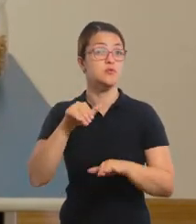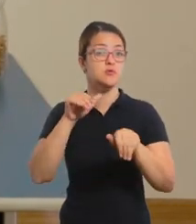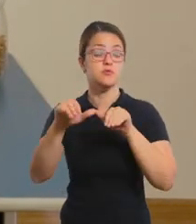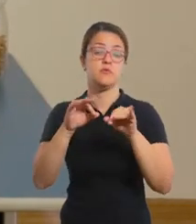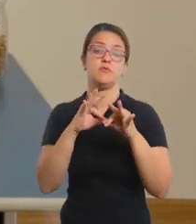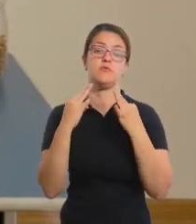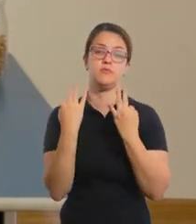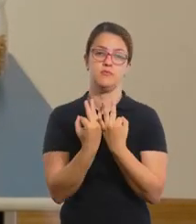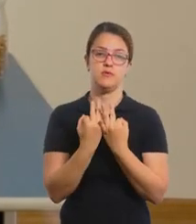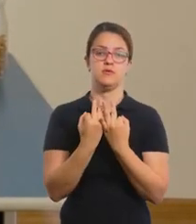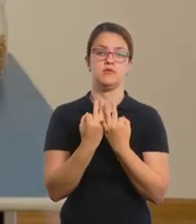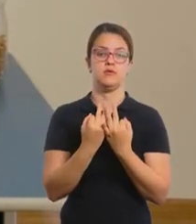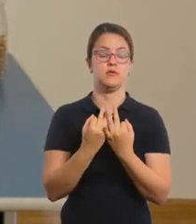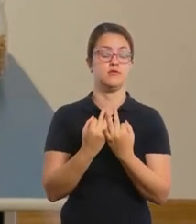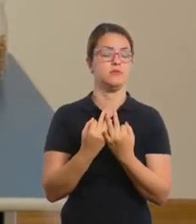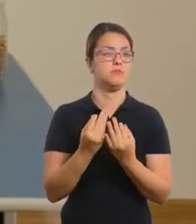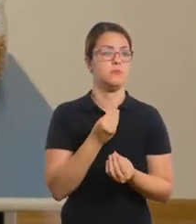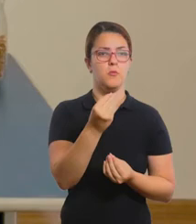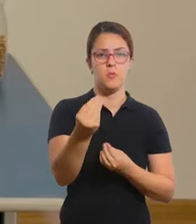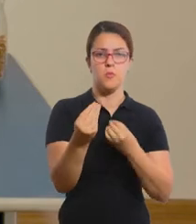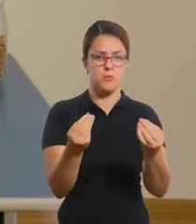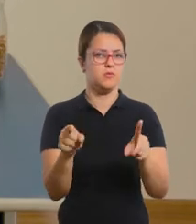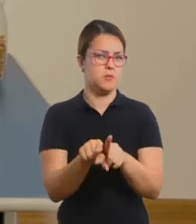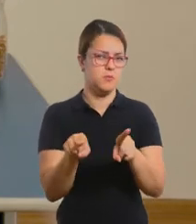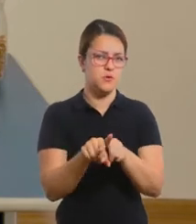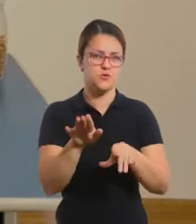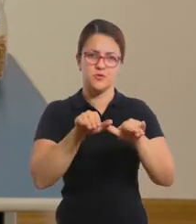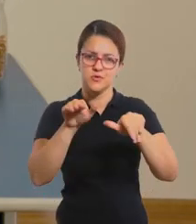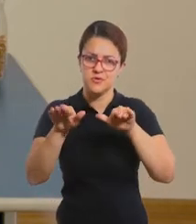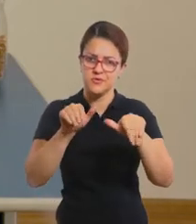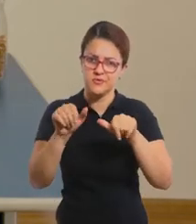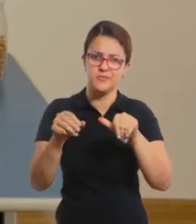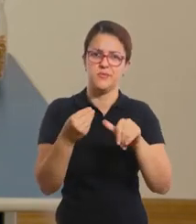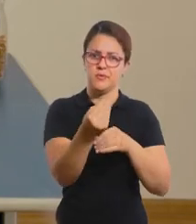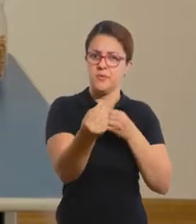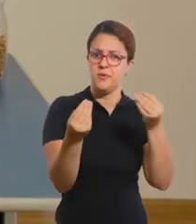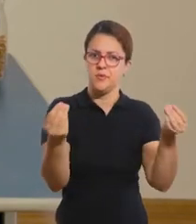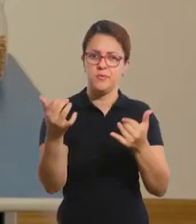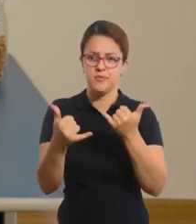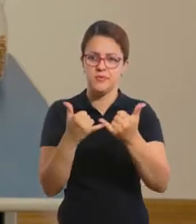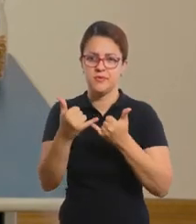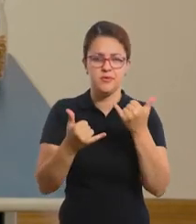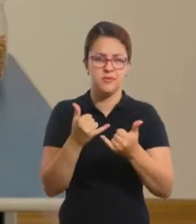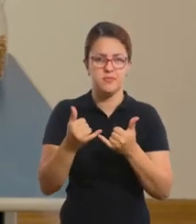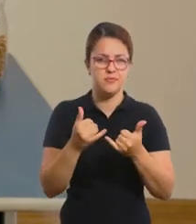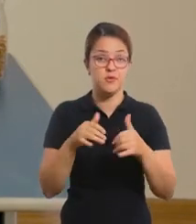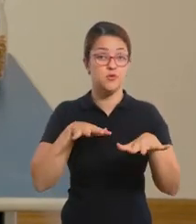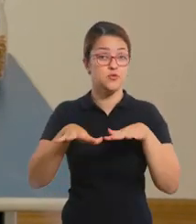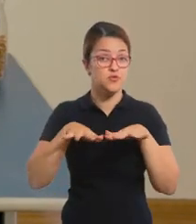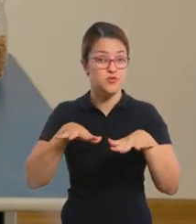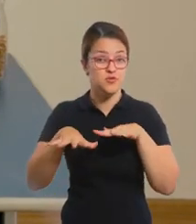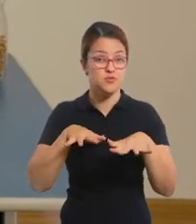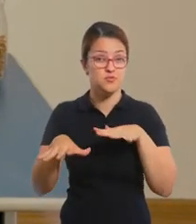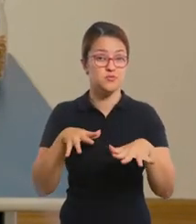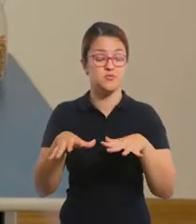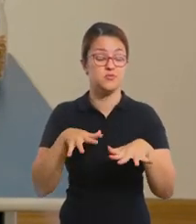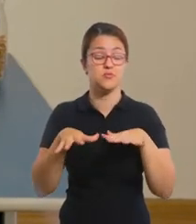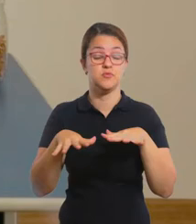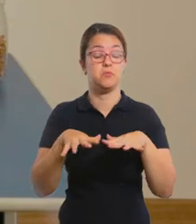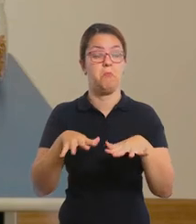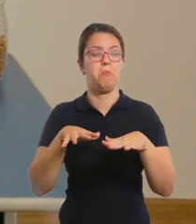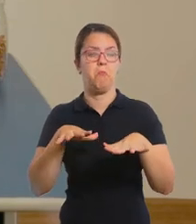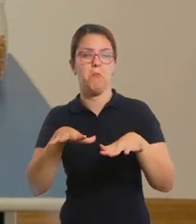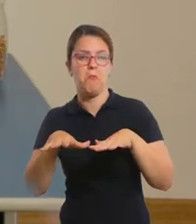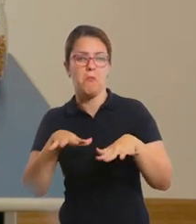família toda, se você tem a família grande, distribui um instrumento para cada um. Vocês vão ficar lá fazendo ritmos, mudem